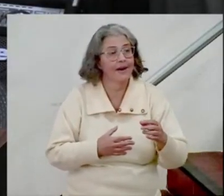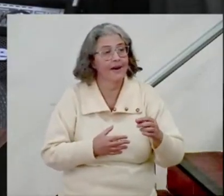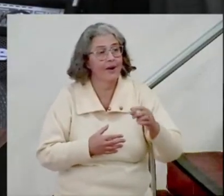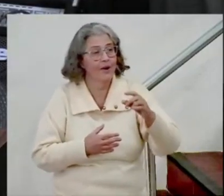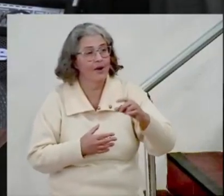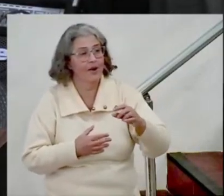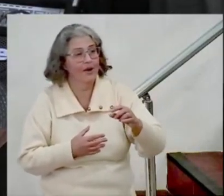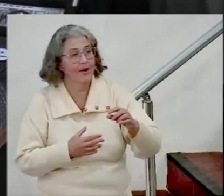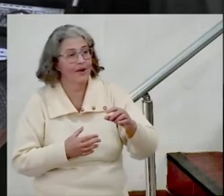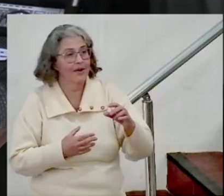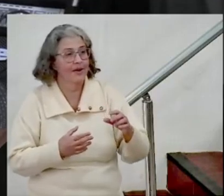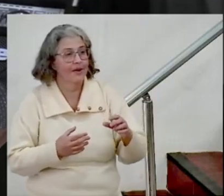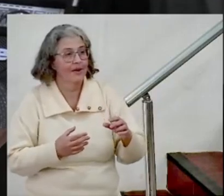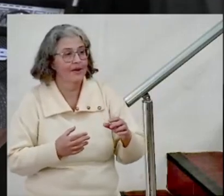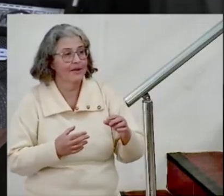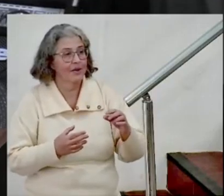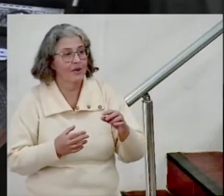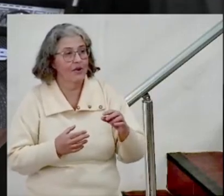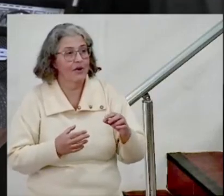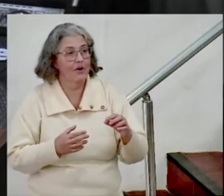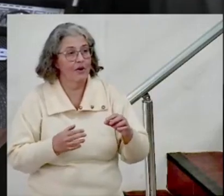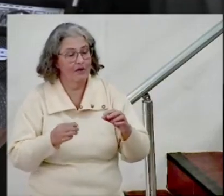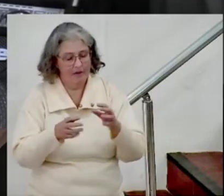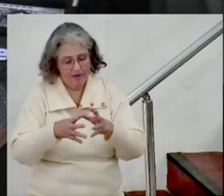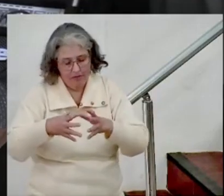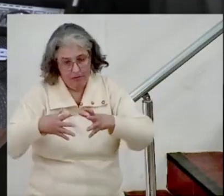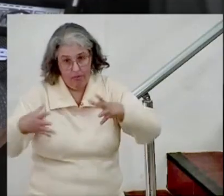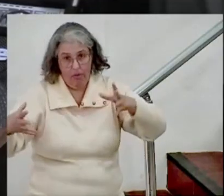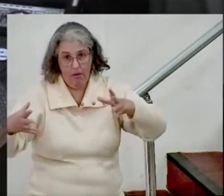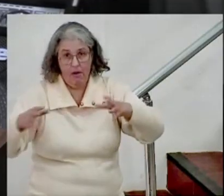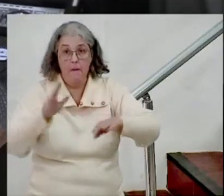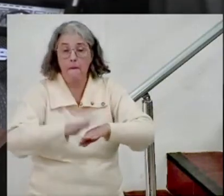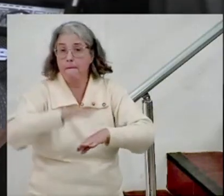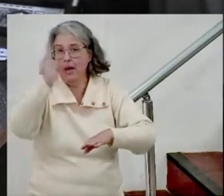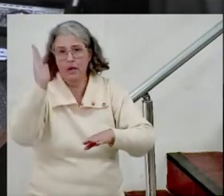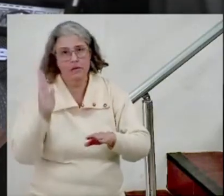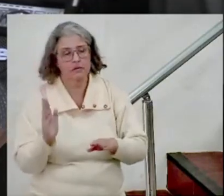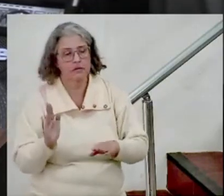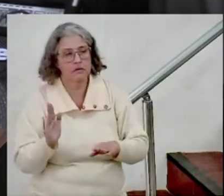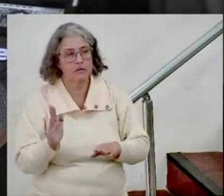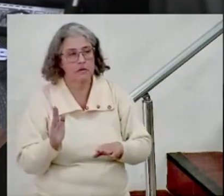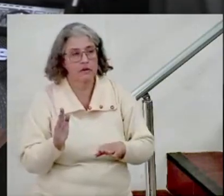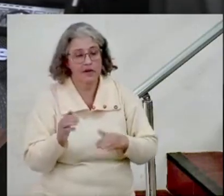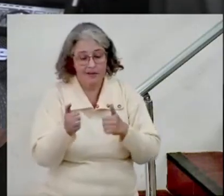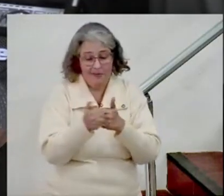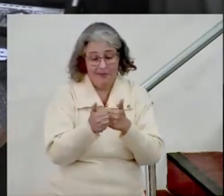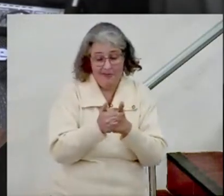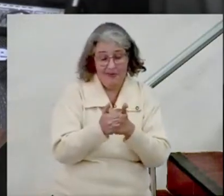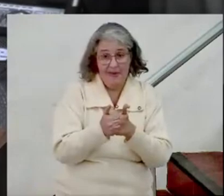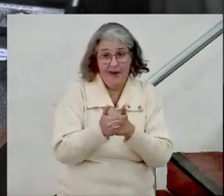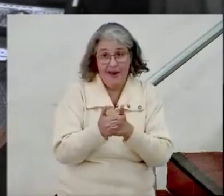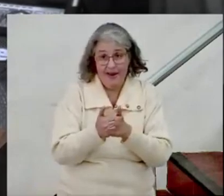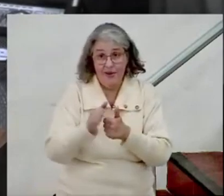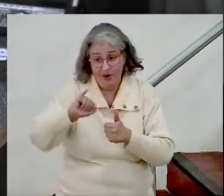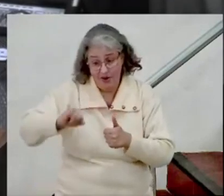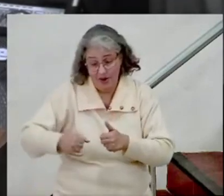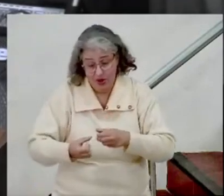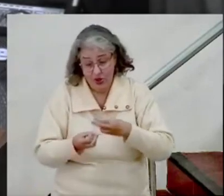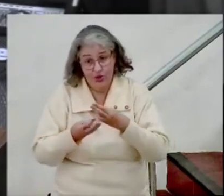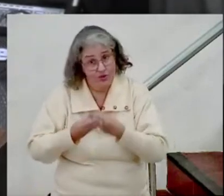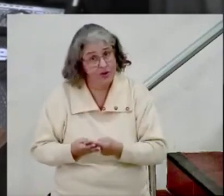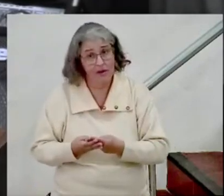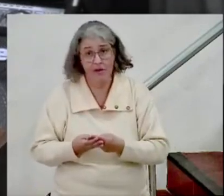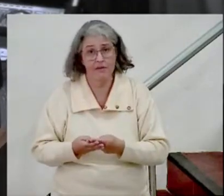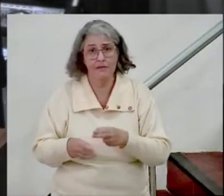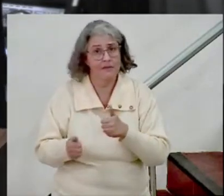vendo? A animação, os assírios expandem ainda mais. E eles colam ainda mais em Judá agora, tá vendo? E agora